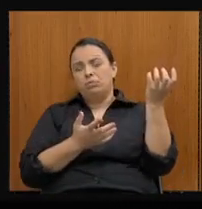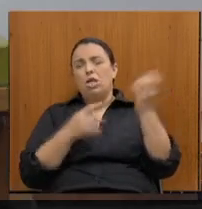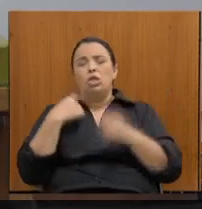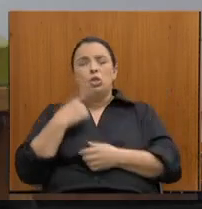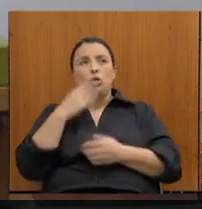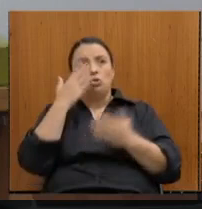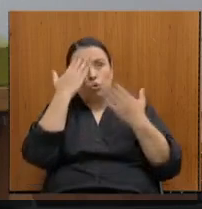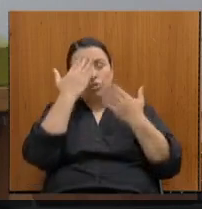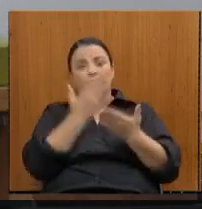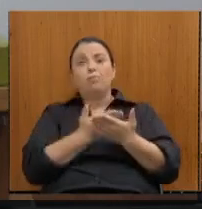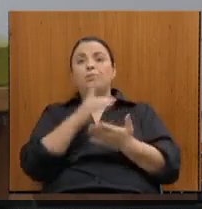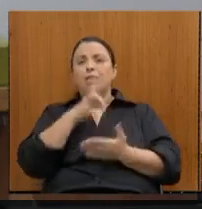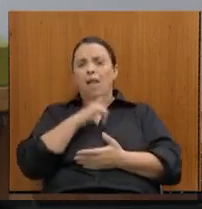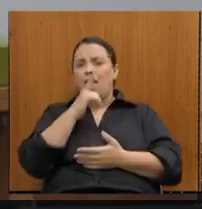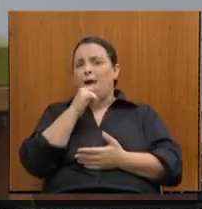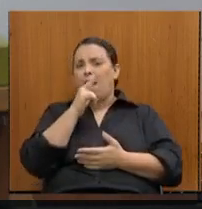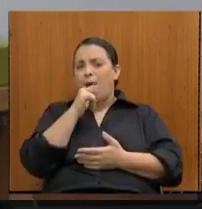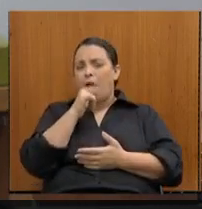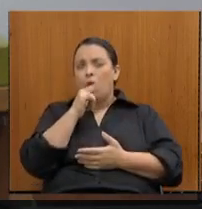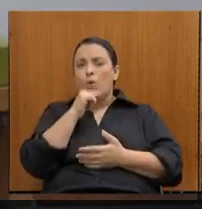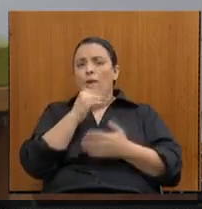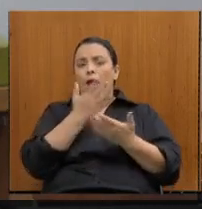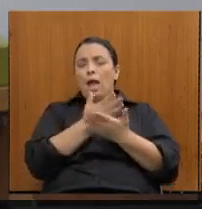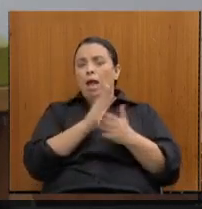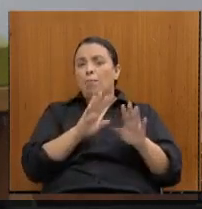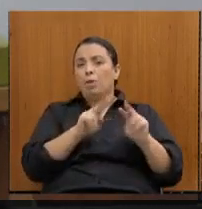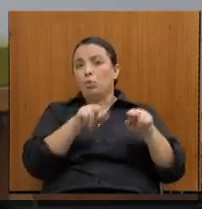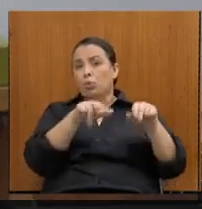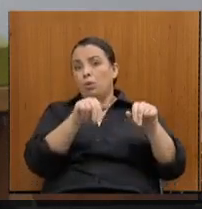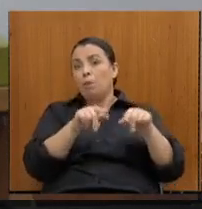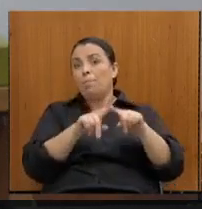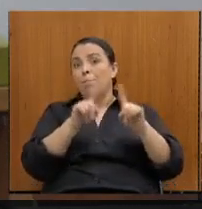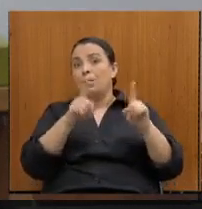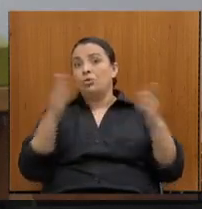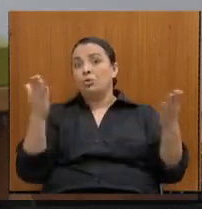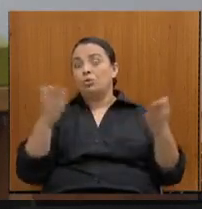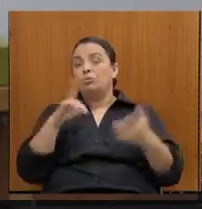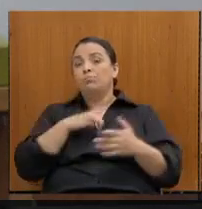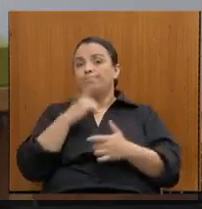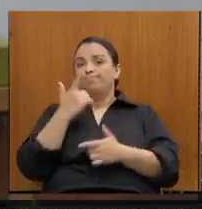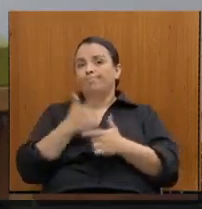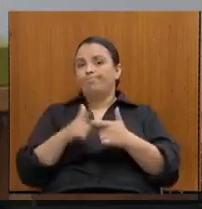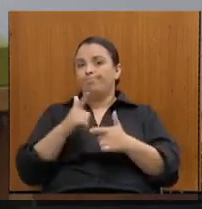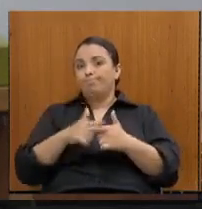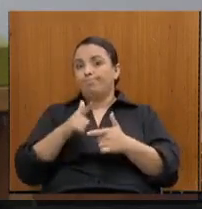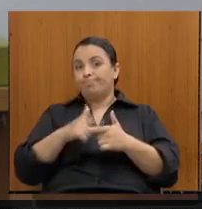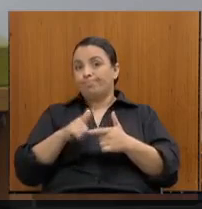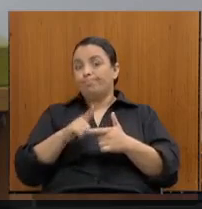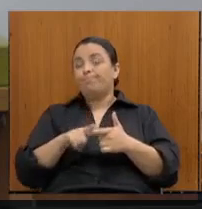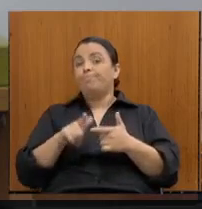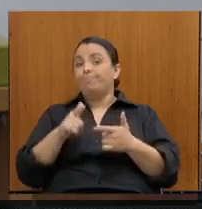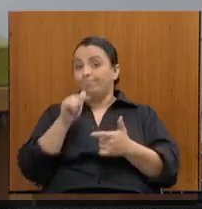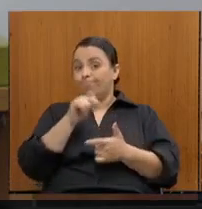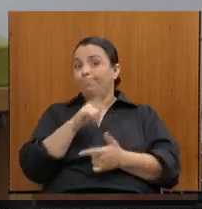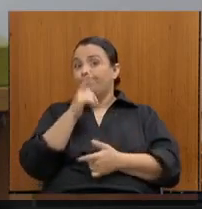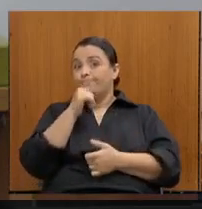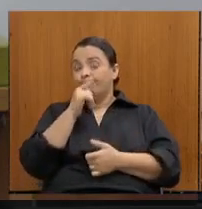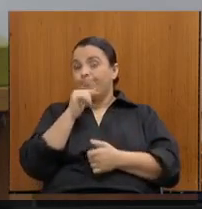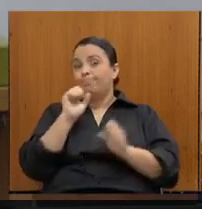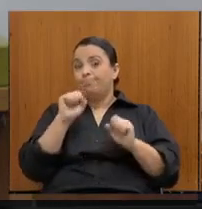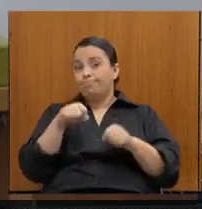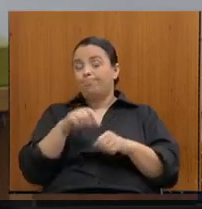que era inesgotável E hoje nós passamos por uma crise hídrica nós somos um país em que em